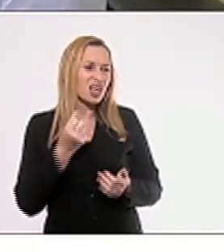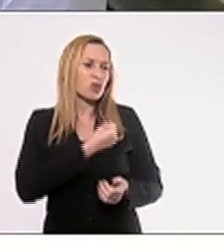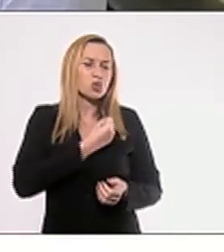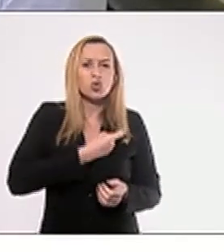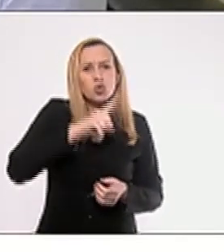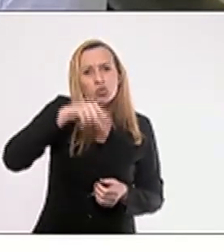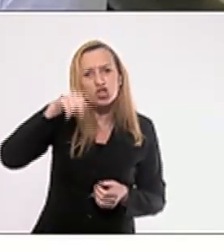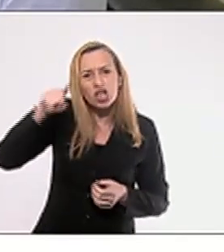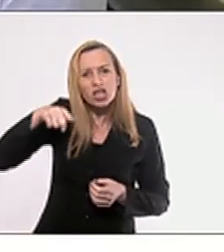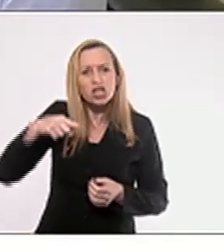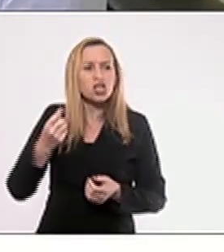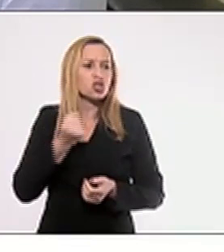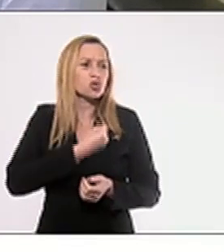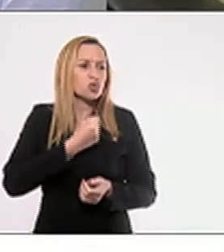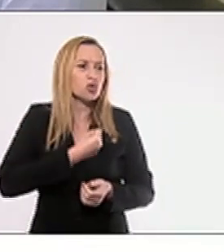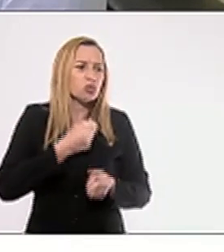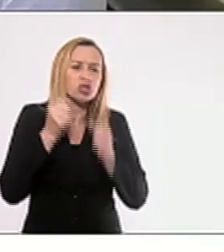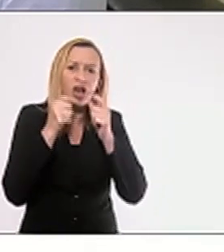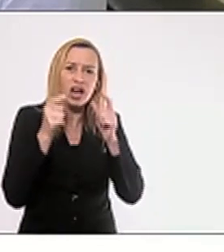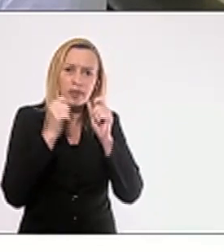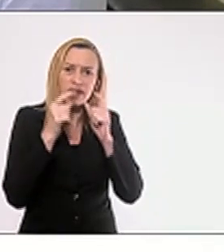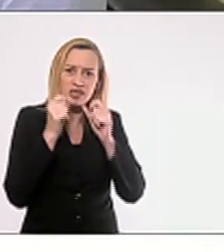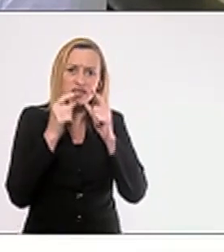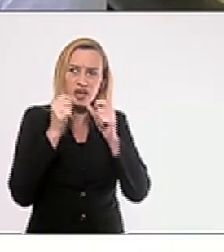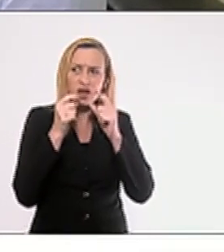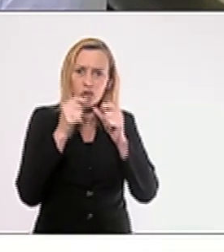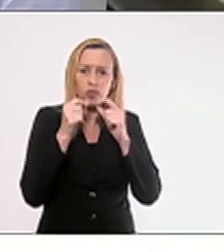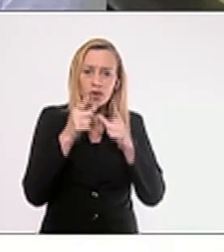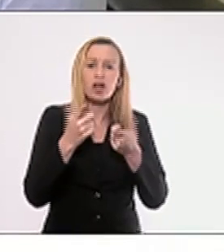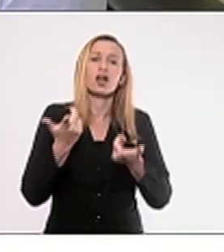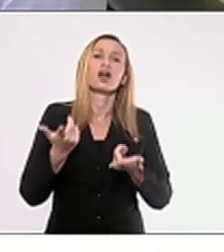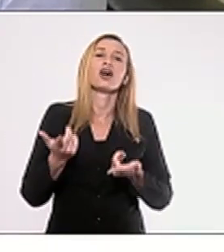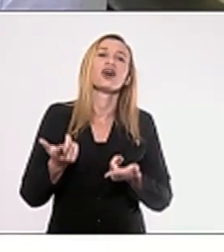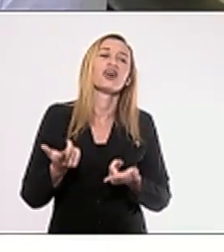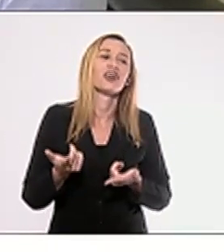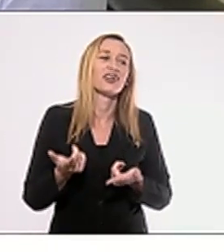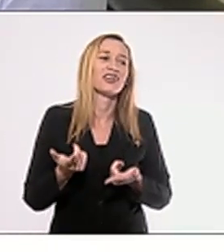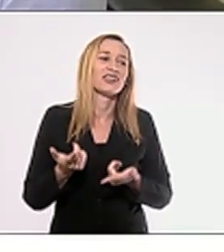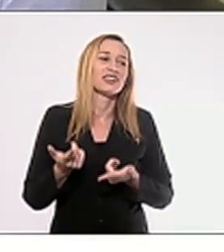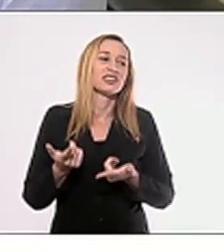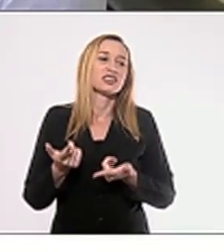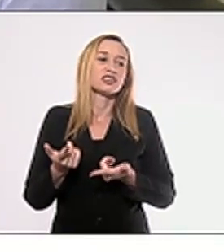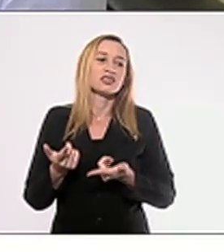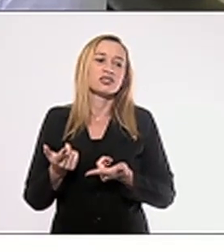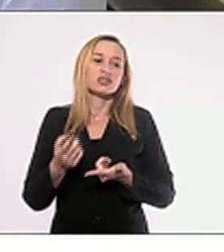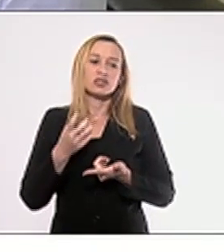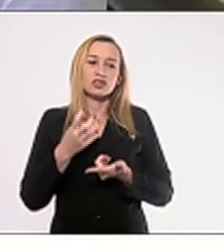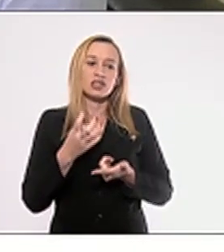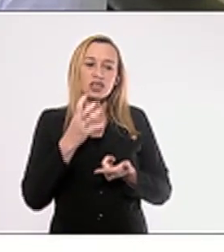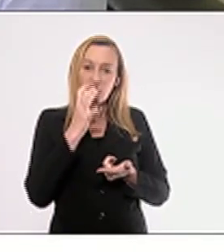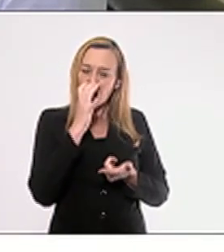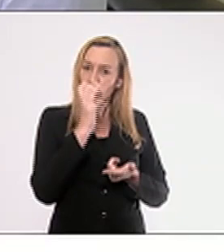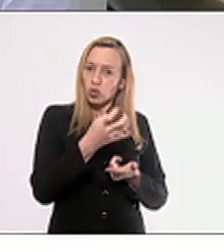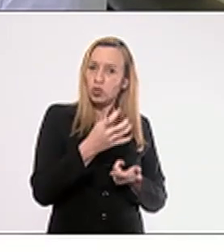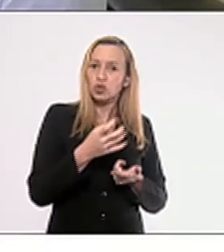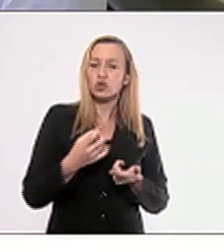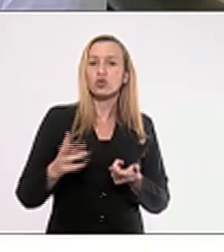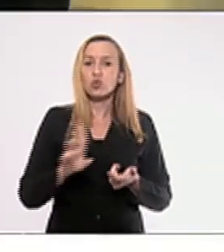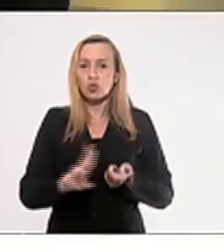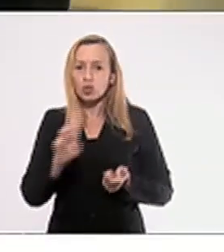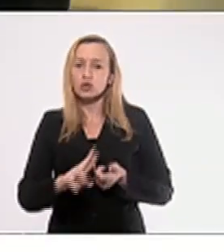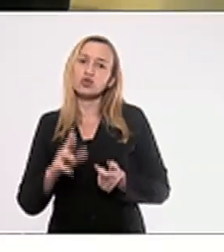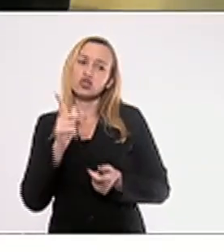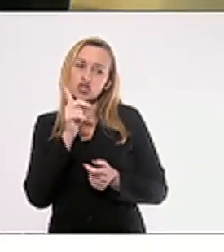sobre o número de ocorrências e reclamações acerca de cobranças abusivas no consumo de água, assim como